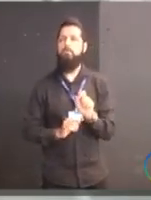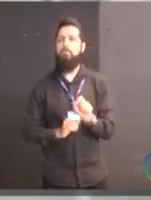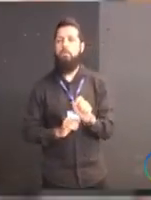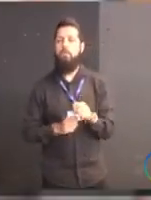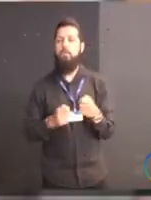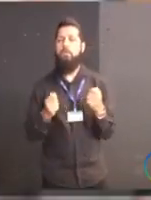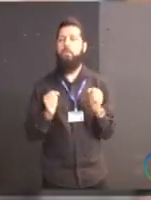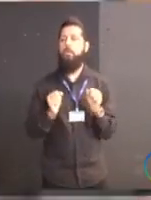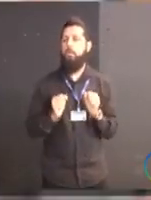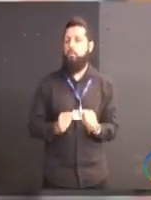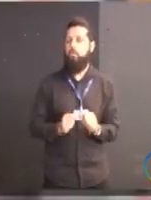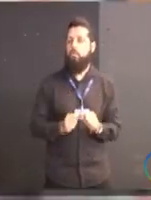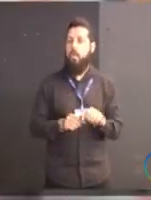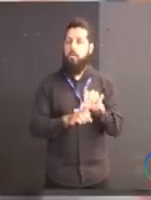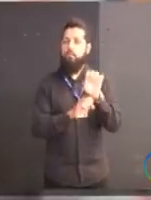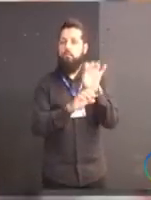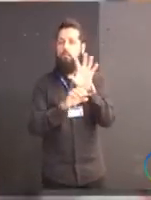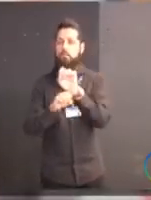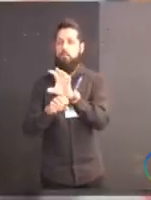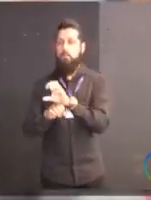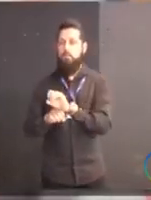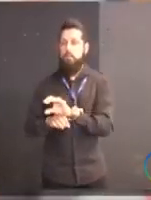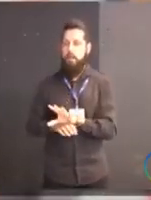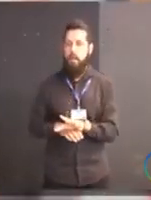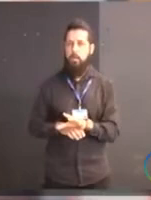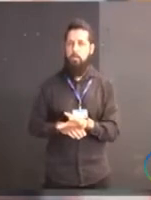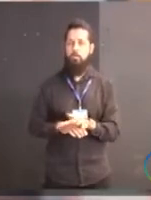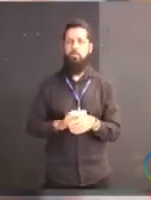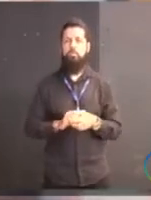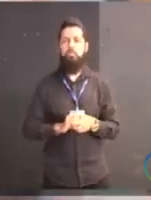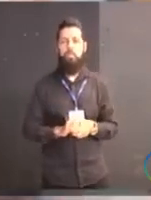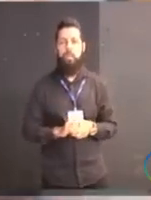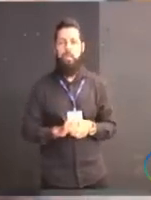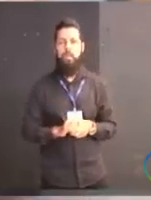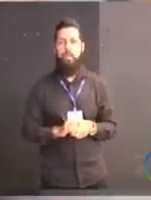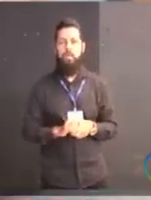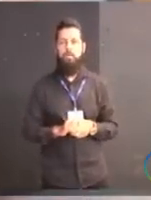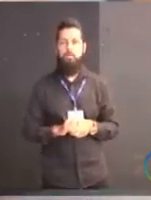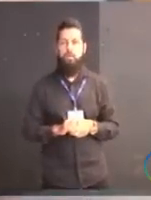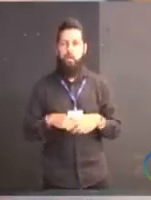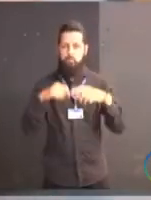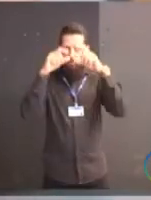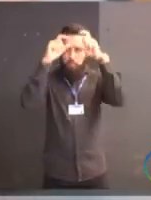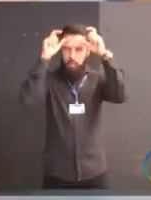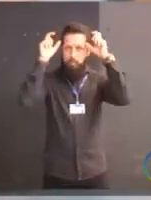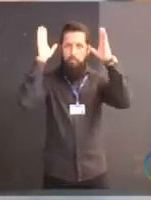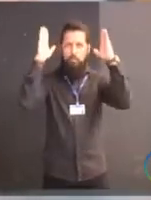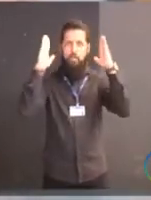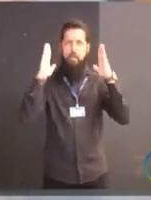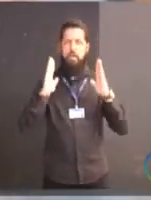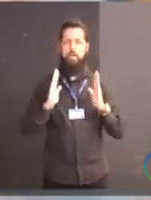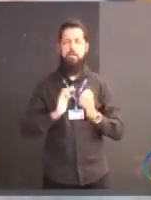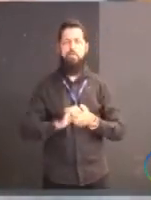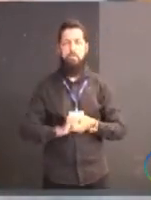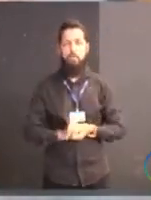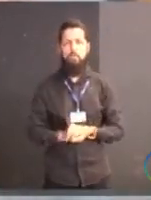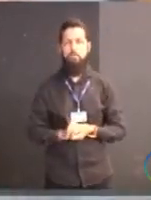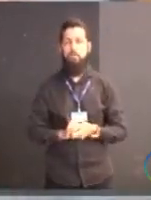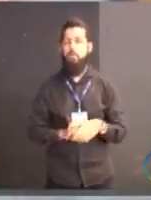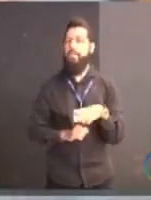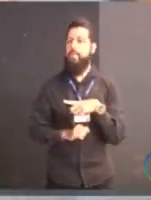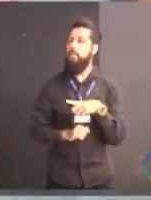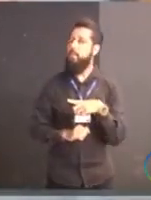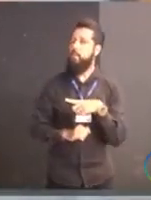instruídos por anjos, senão nada entenderíamos da doutrina do Cristo. Teríamos de entender a doutrina de